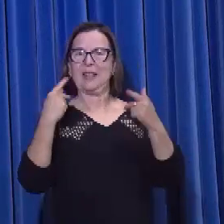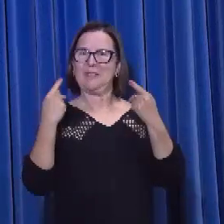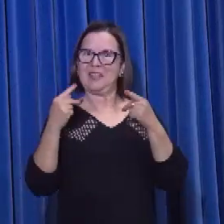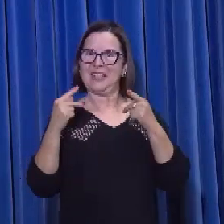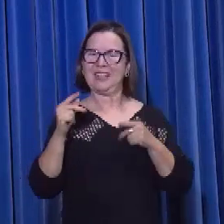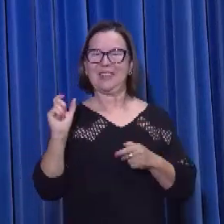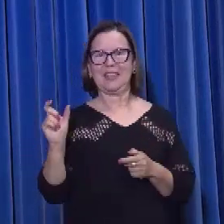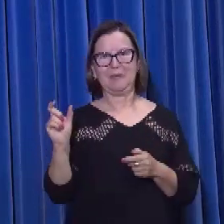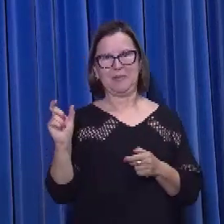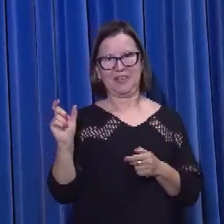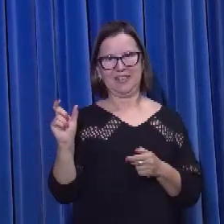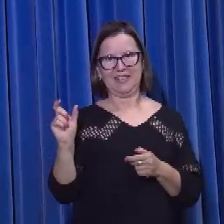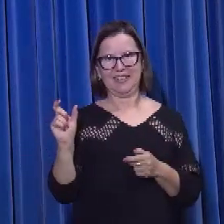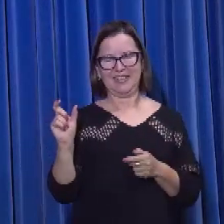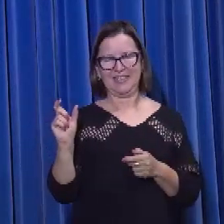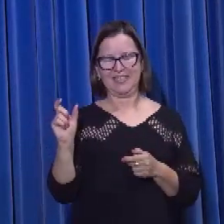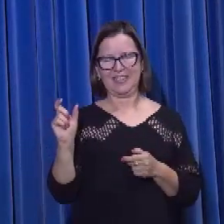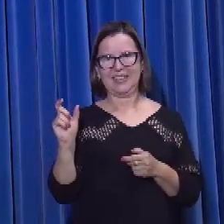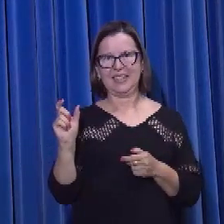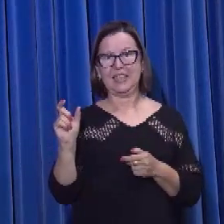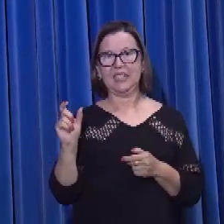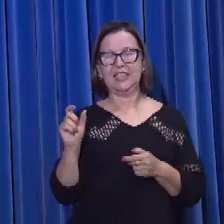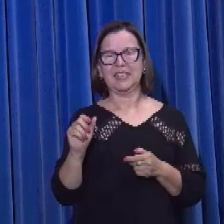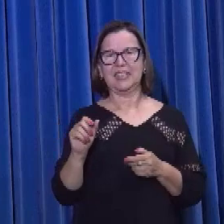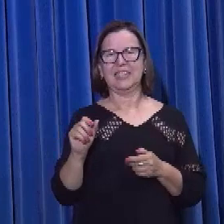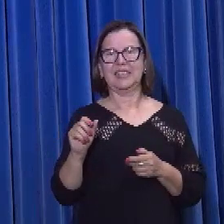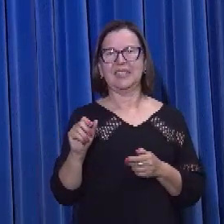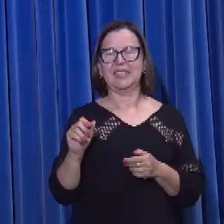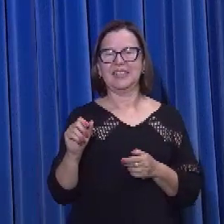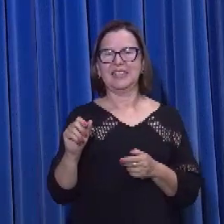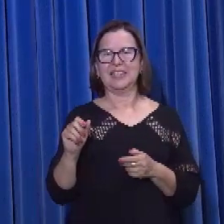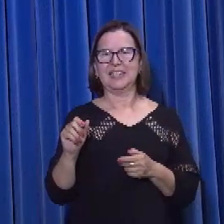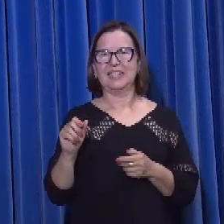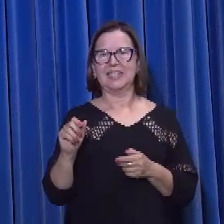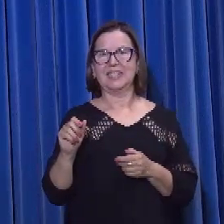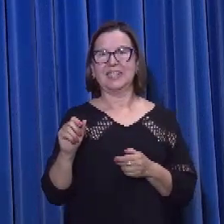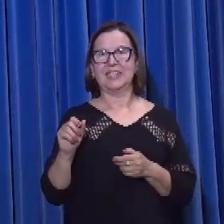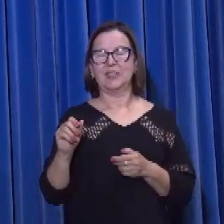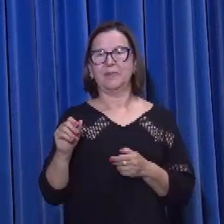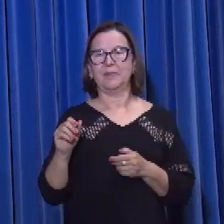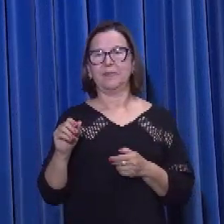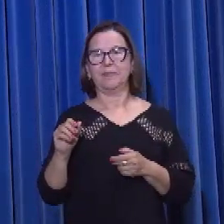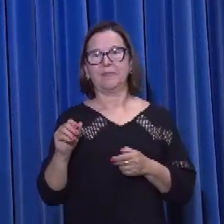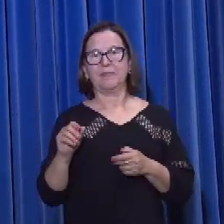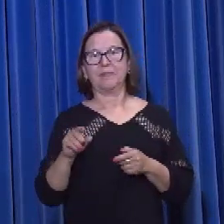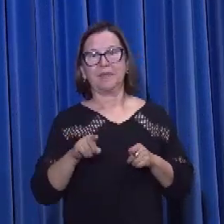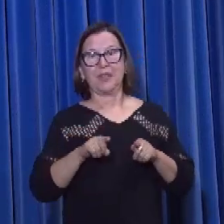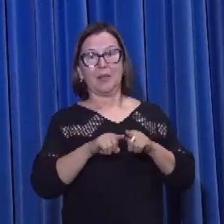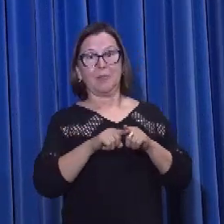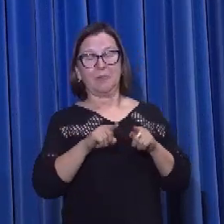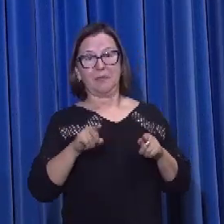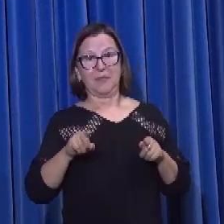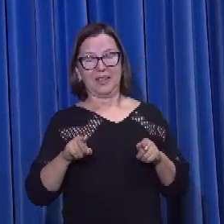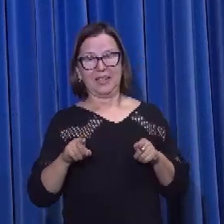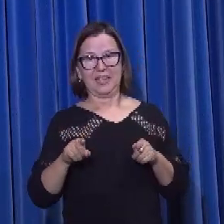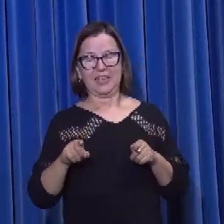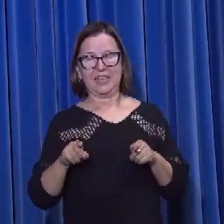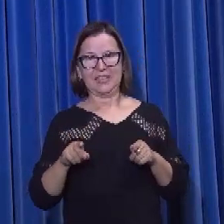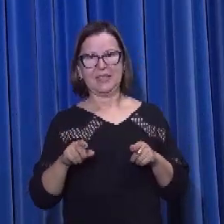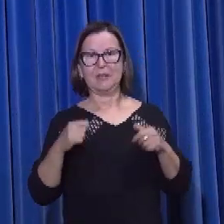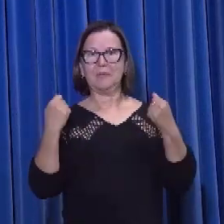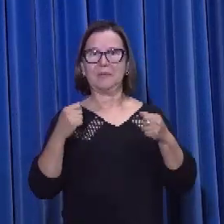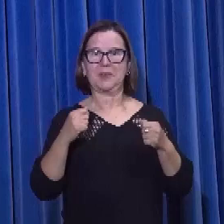resistência a Deus, ao seu chamado, certamente prevalecerá enquanto o homem não passar pela mudança de